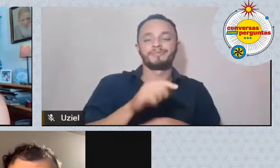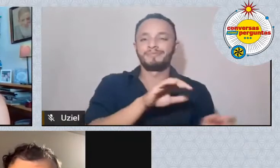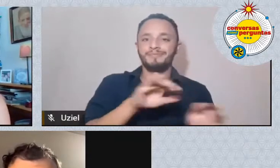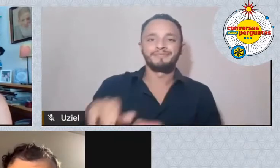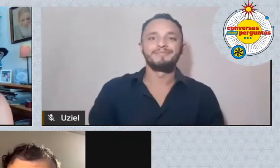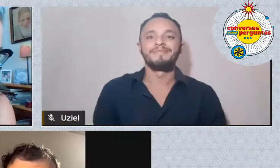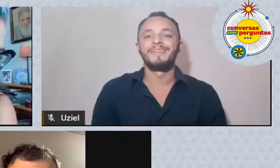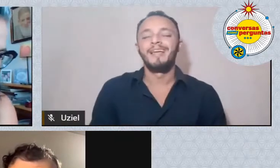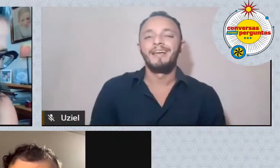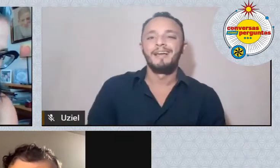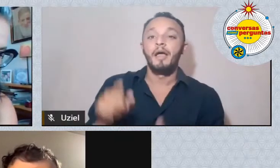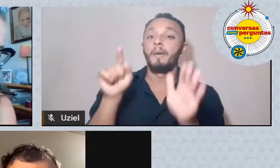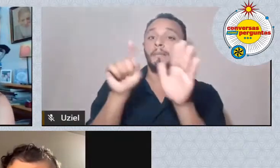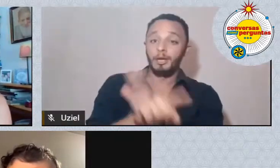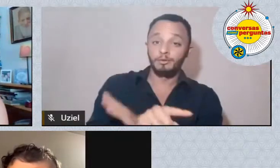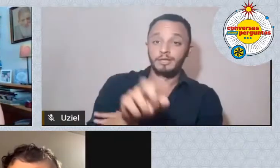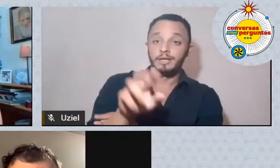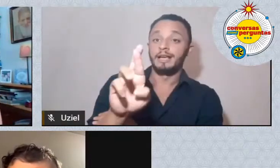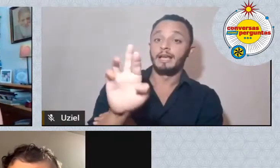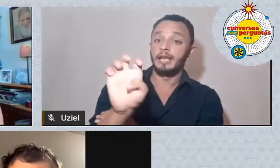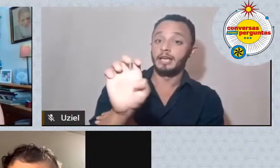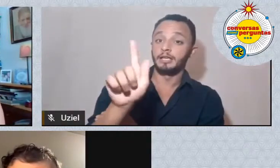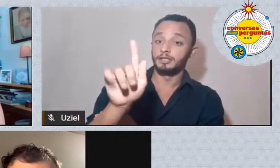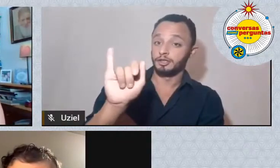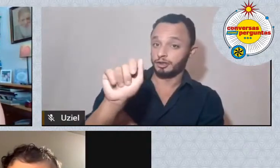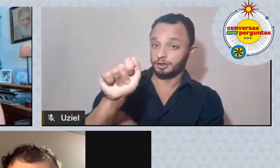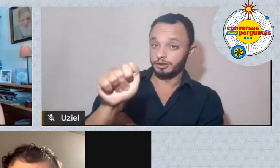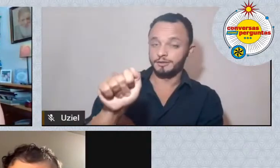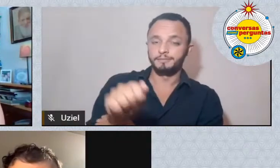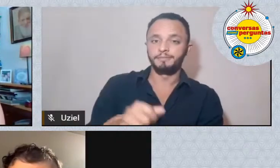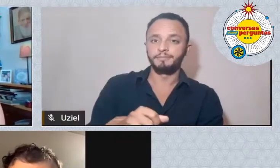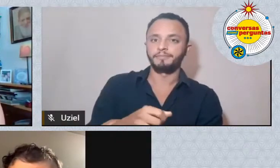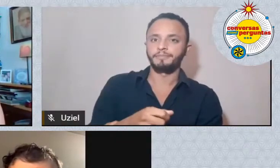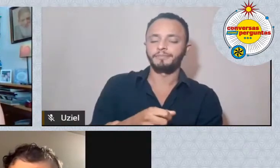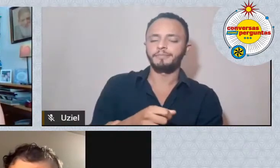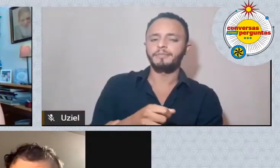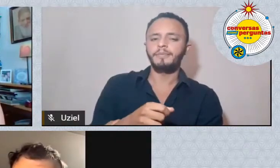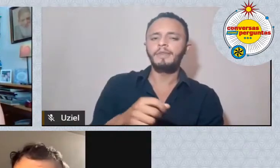Pergunta da Regina Beatriz: é um tempo de cuidar das entrelinhas?